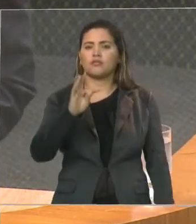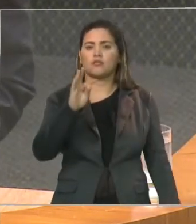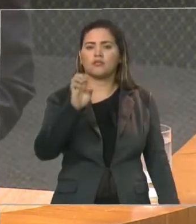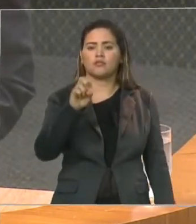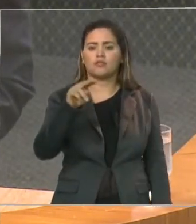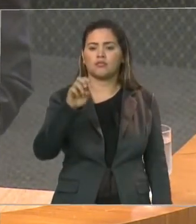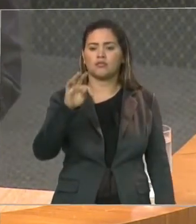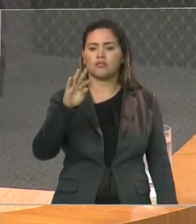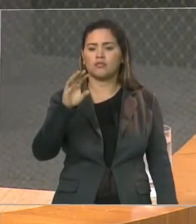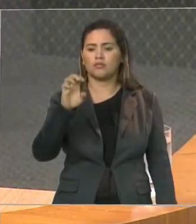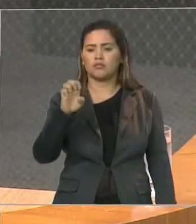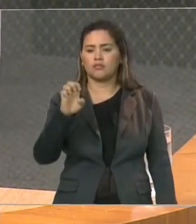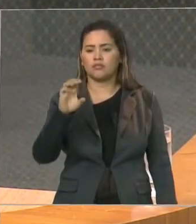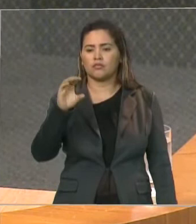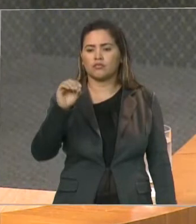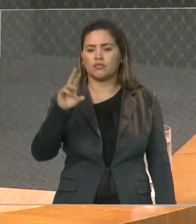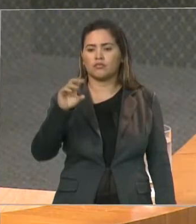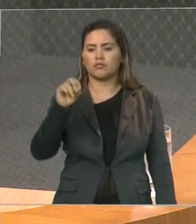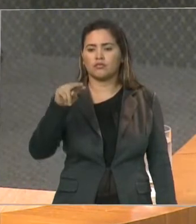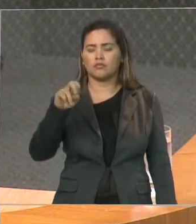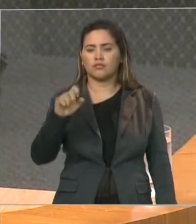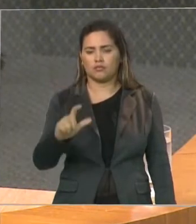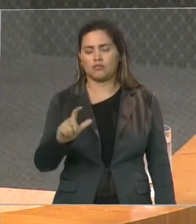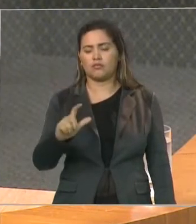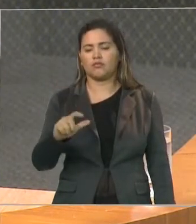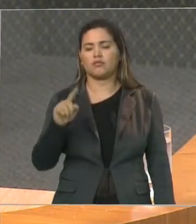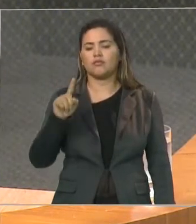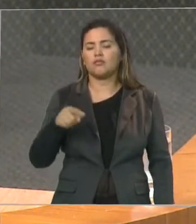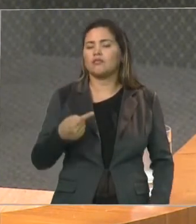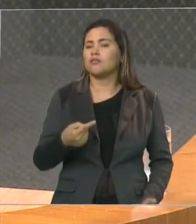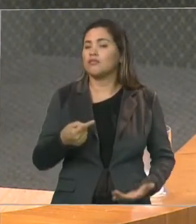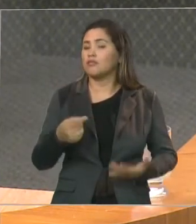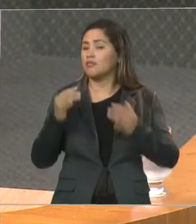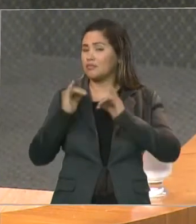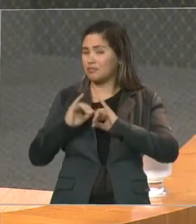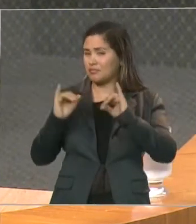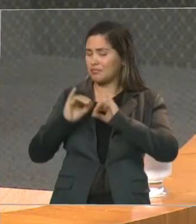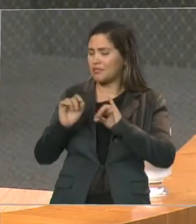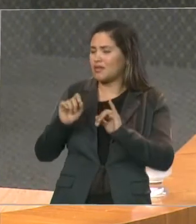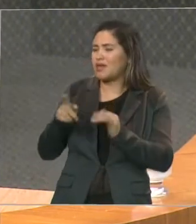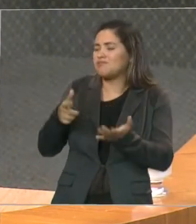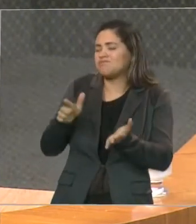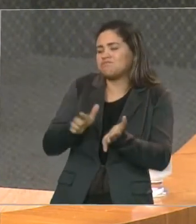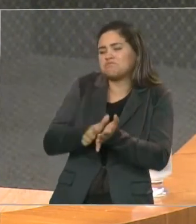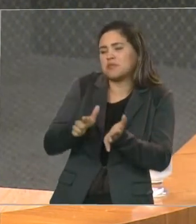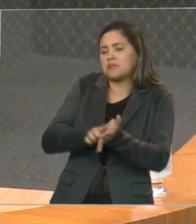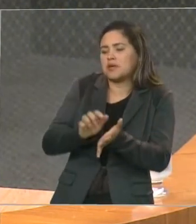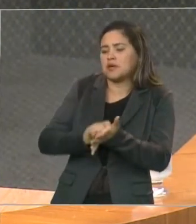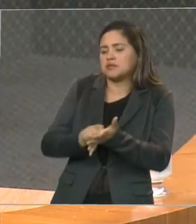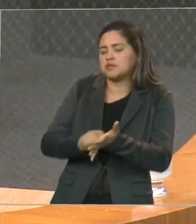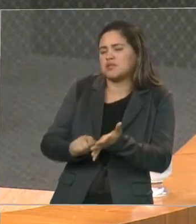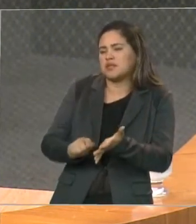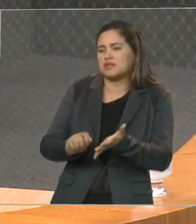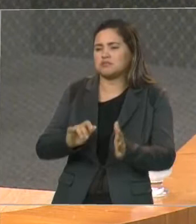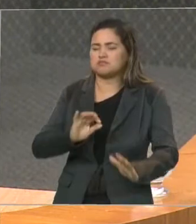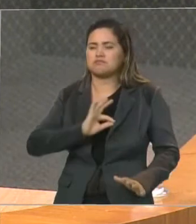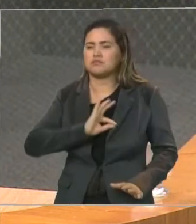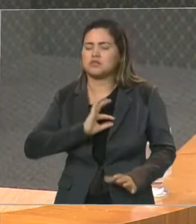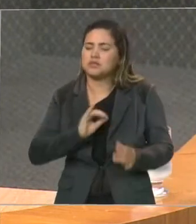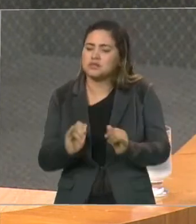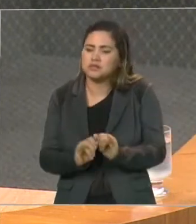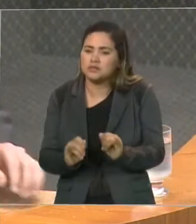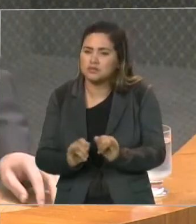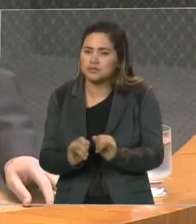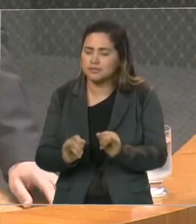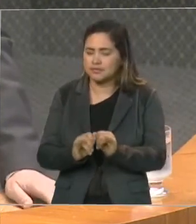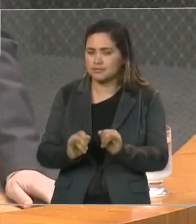papel assinado por um oficial do 5º escalão da PM. E a pergunta que eu faço a vocês, senhoras e senhores que querem